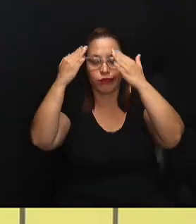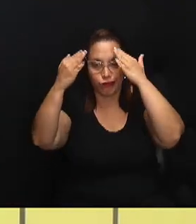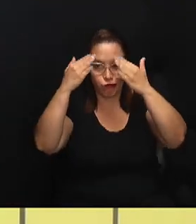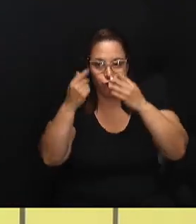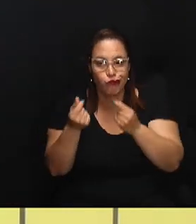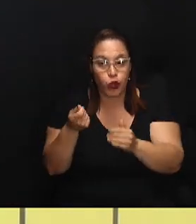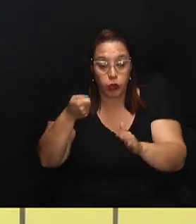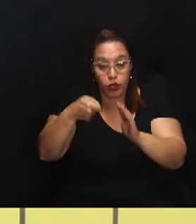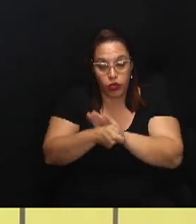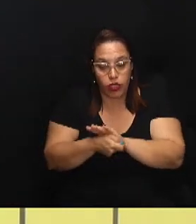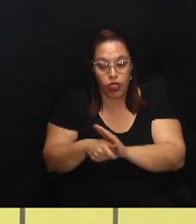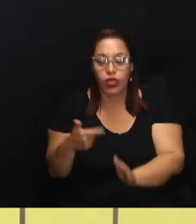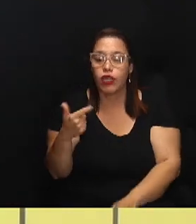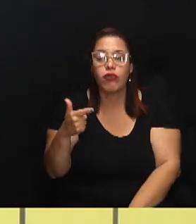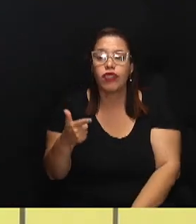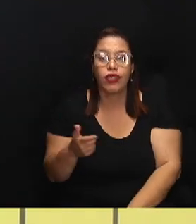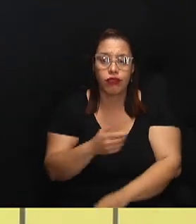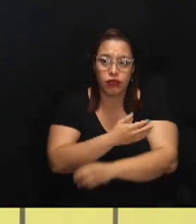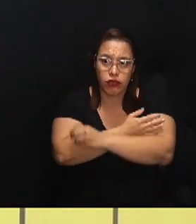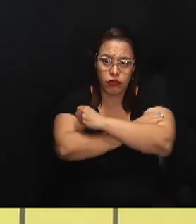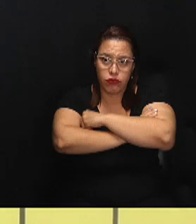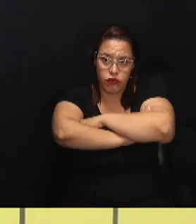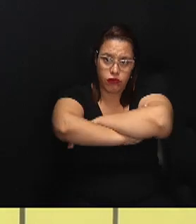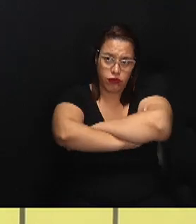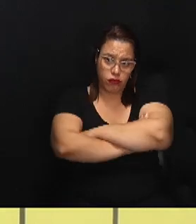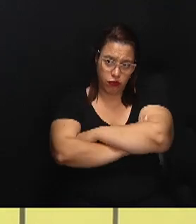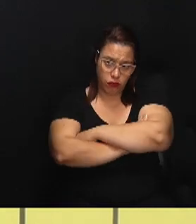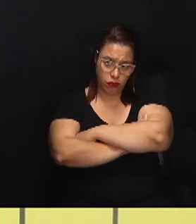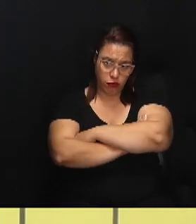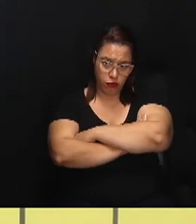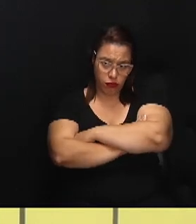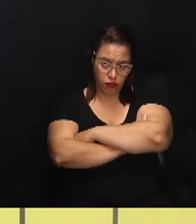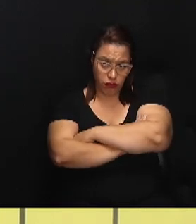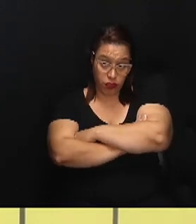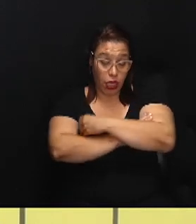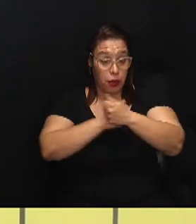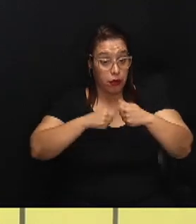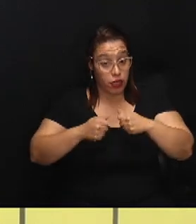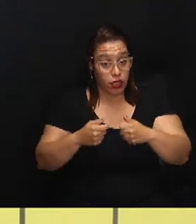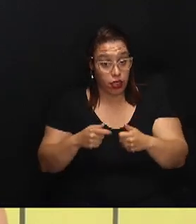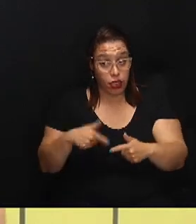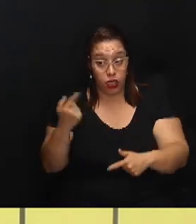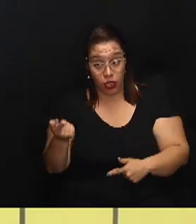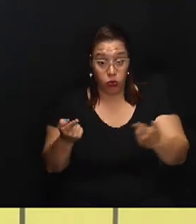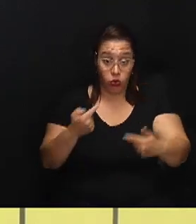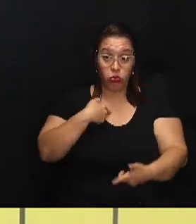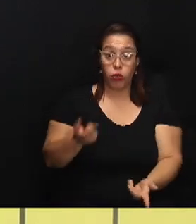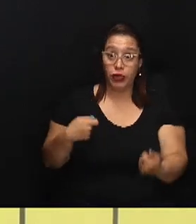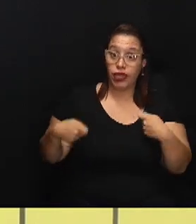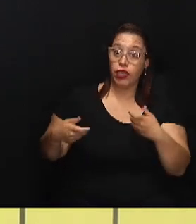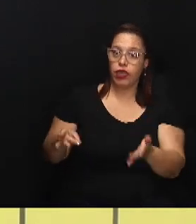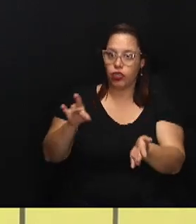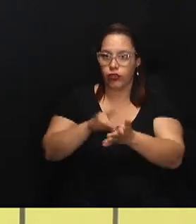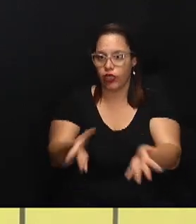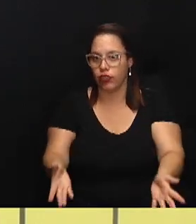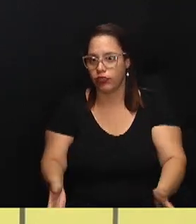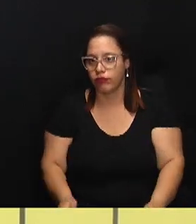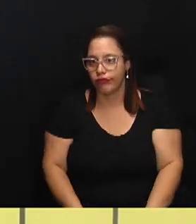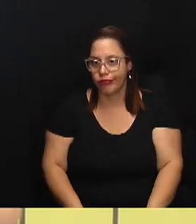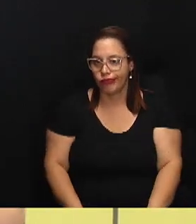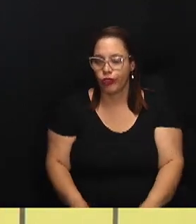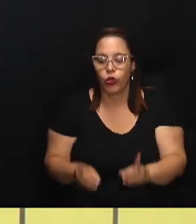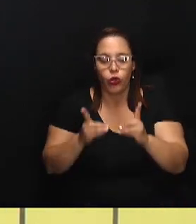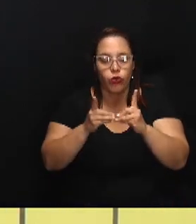condição, mas e quem não tem, né? E essa pessoa precisa tanto quanto, né, passar por um